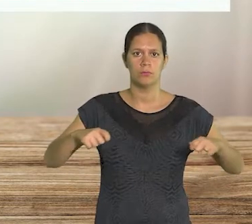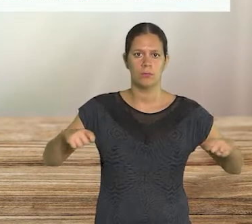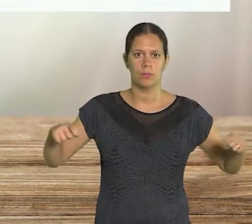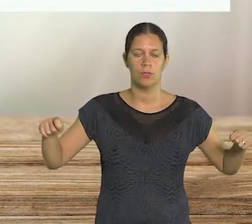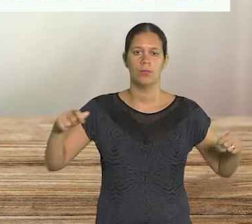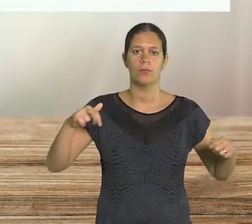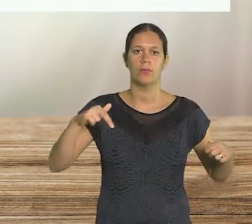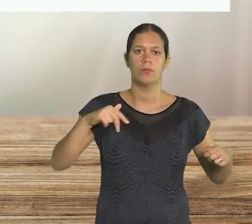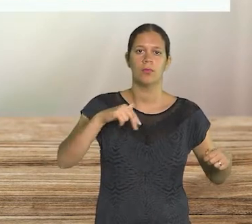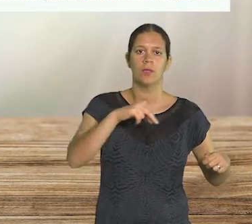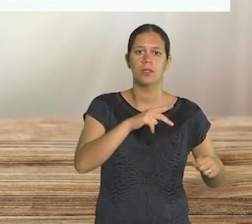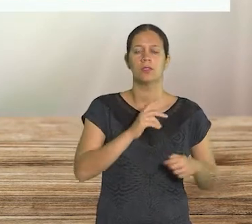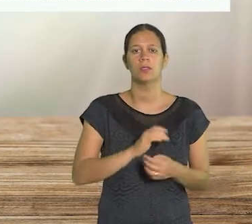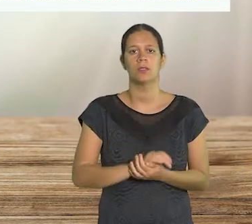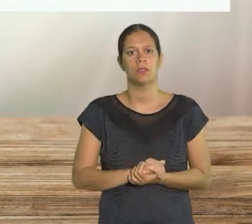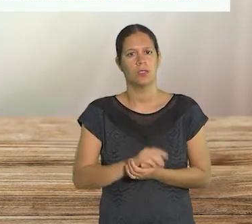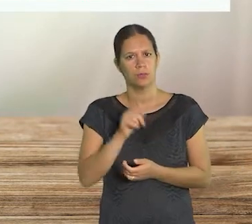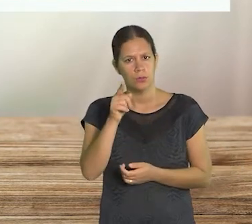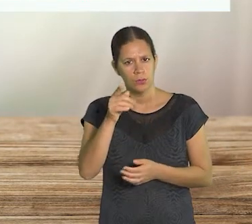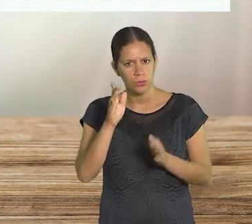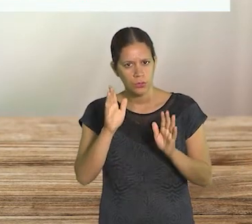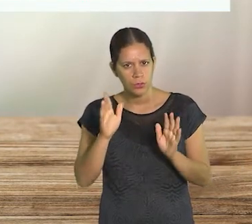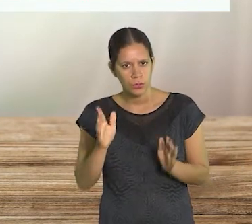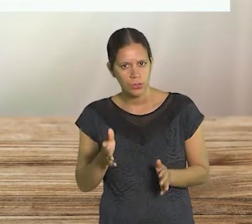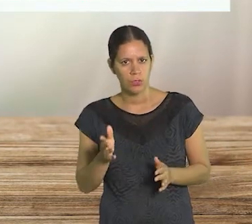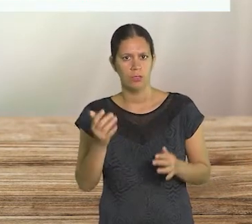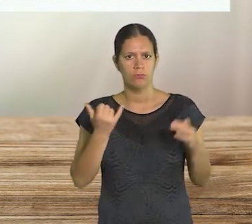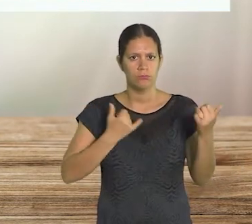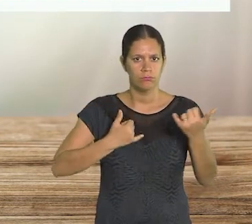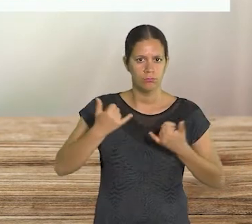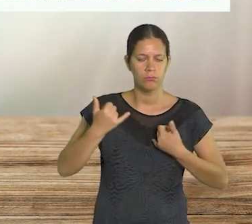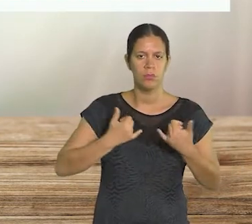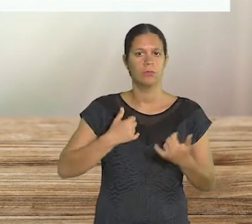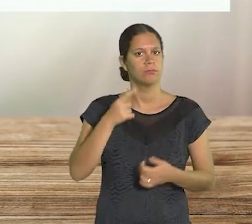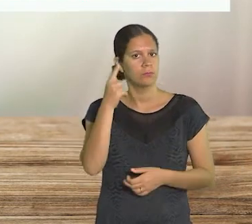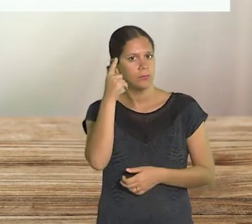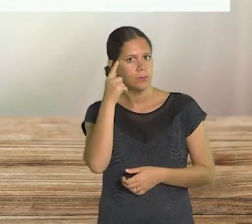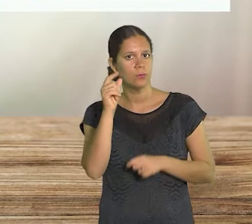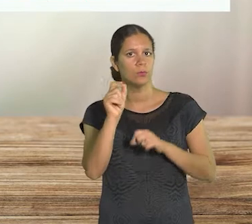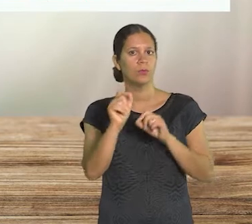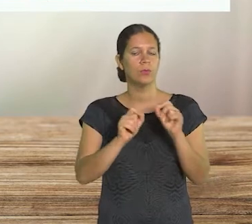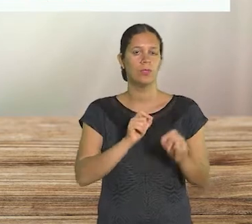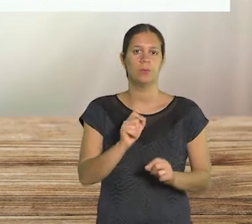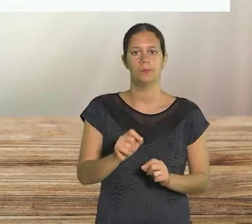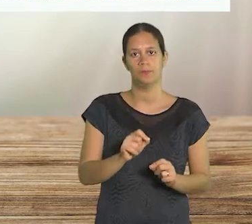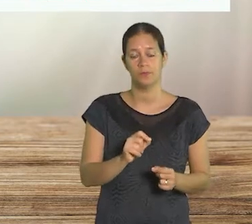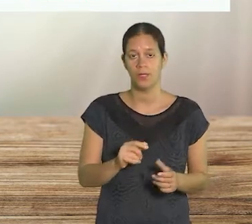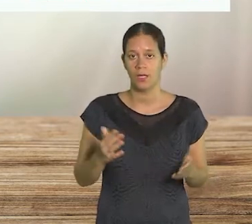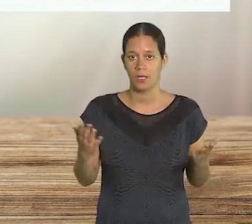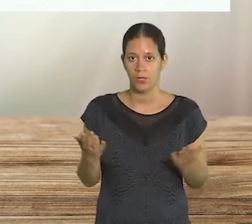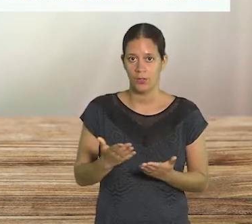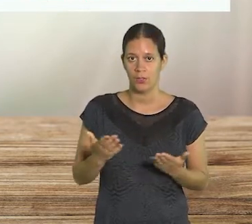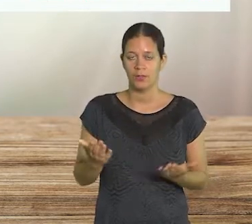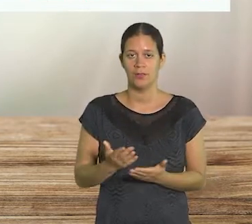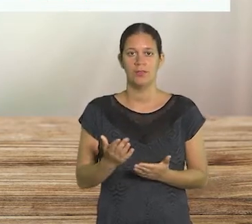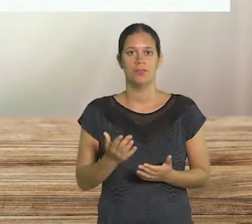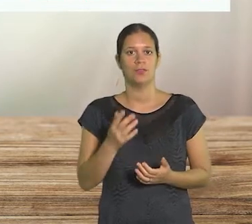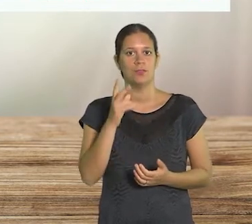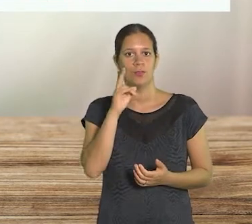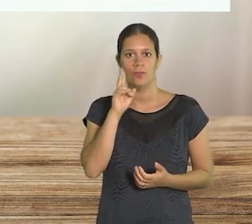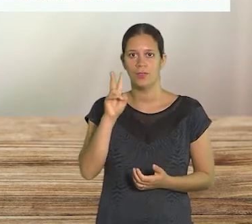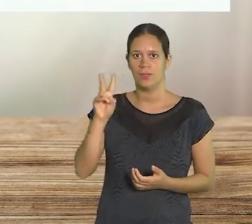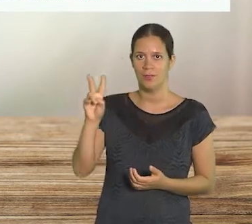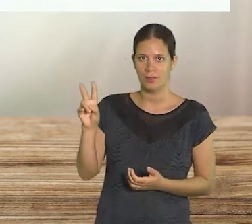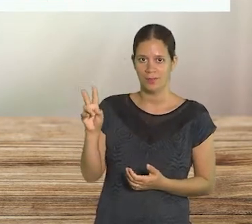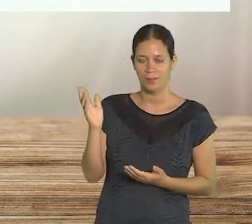slackline? Vocês conhecem o slackline? Já ouviram falar? Então, pensa um pouquinho. Então agora, vocês estão